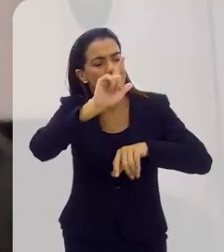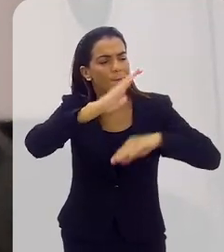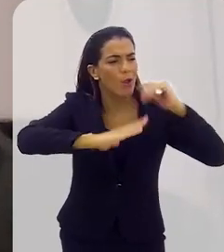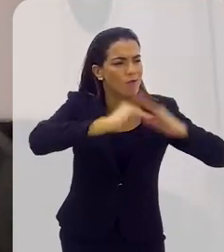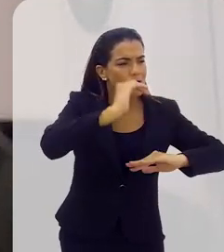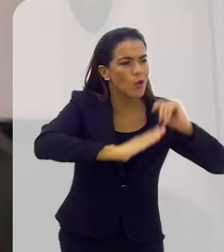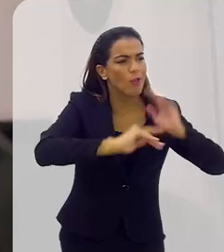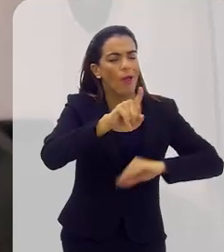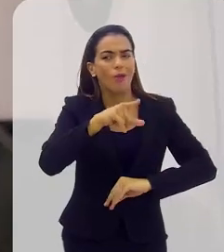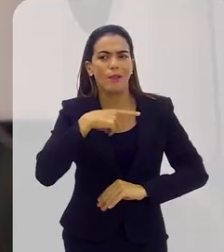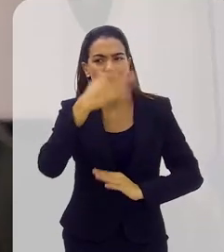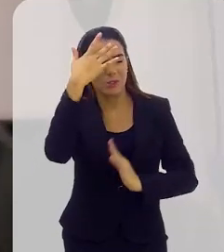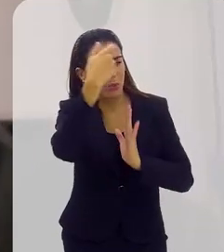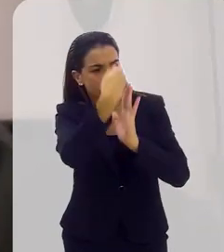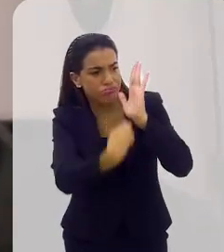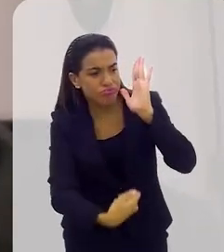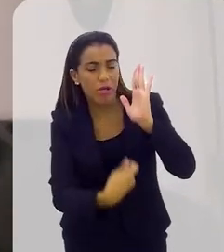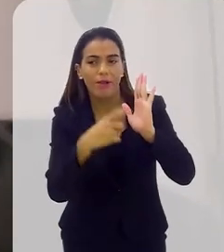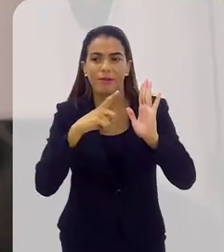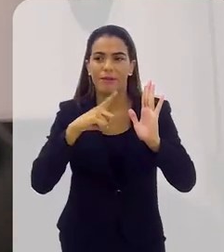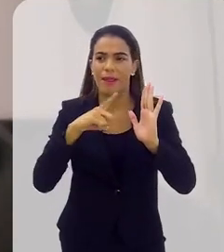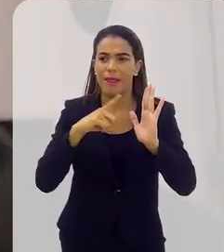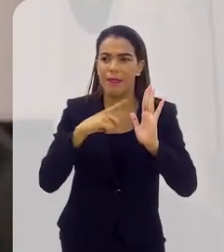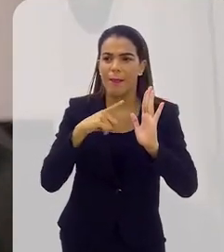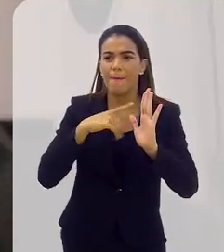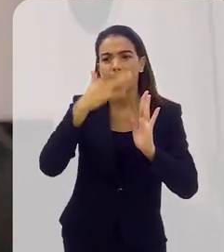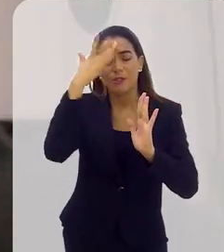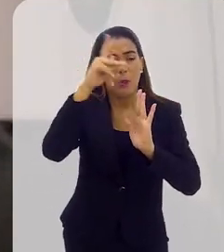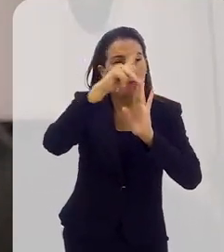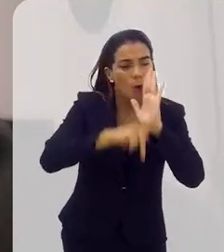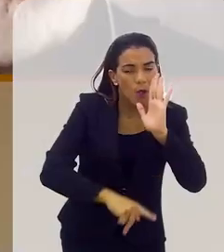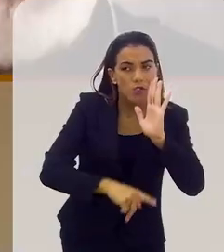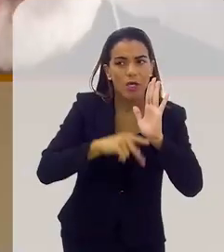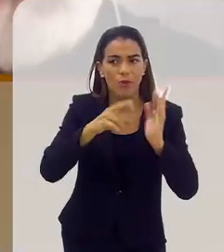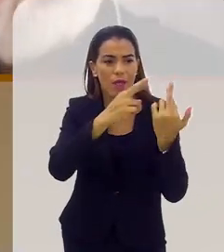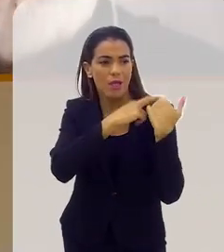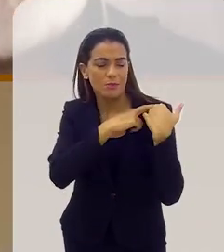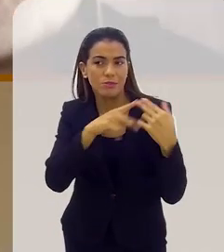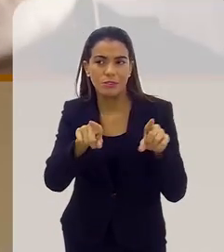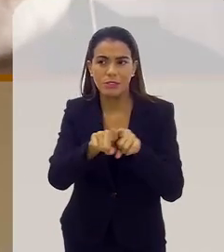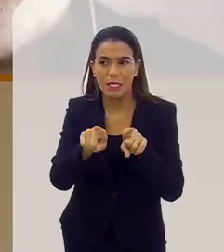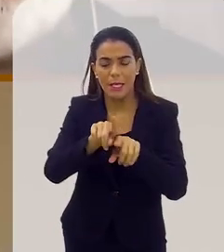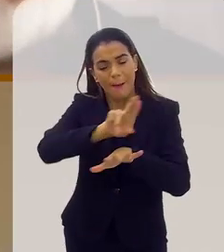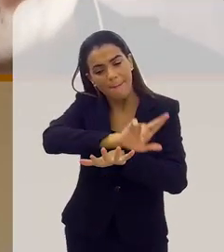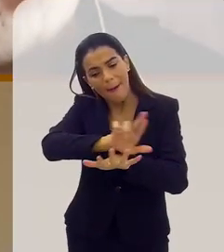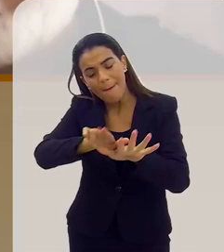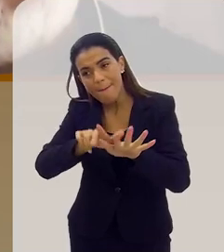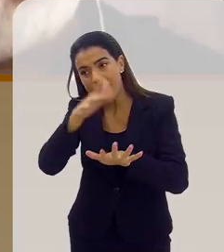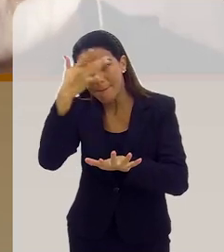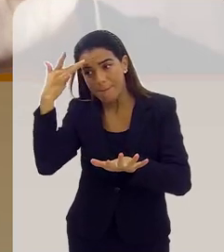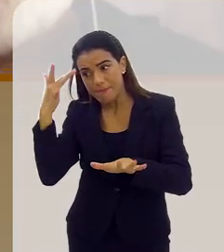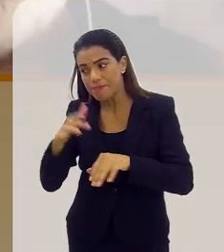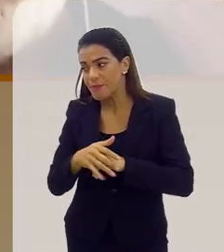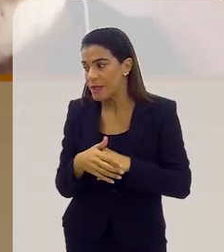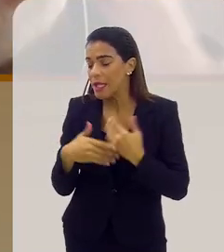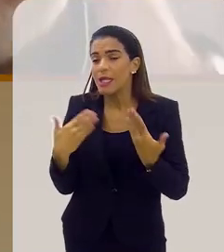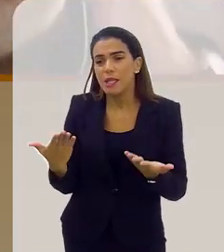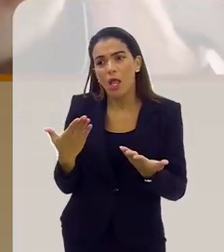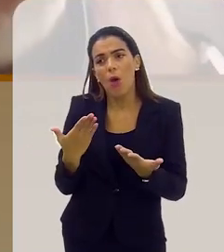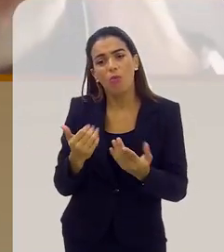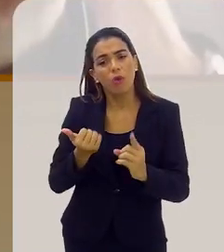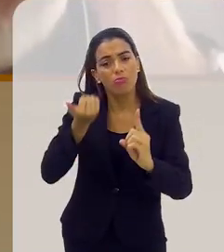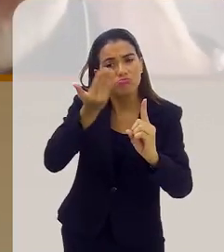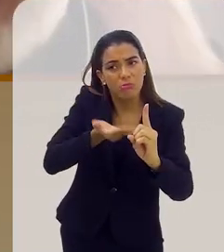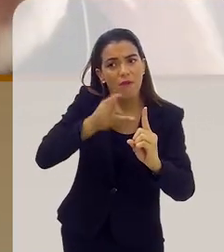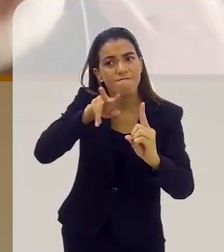né? Que é o Rômulo Rocha. Eu tenho enredistas, que é o Diego Araújo. Eu tenho projetistas, que é o João Torres. Então, essas pessoas que trabalham comigo, eu